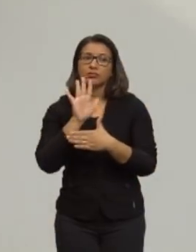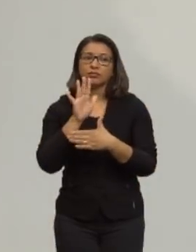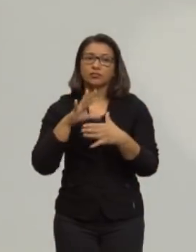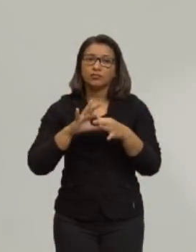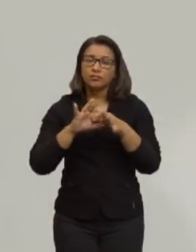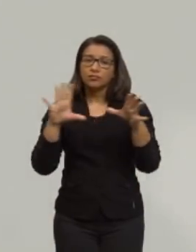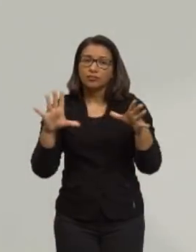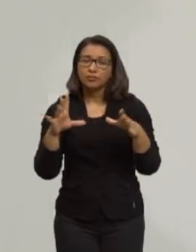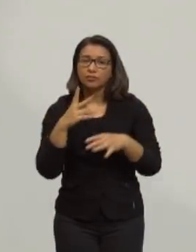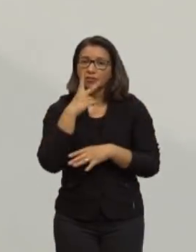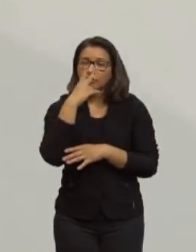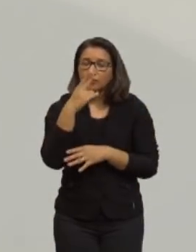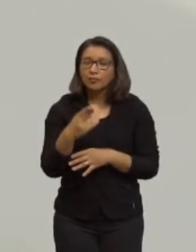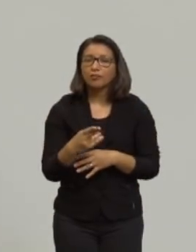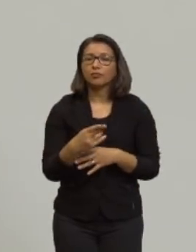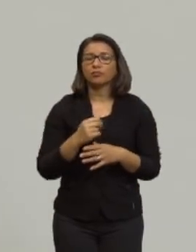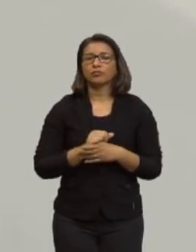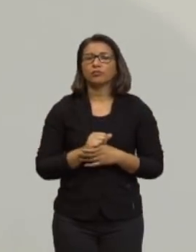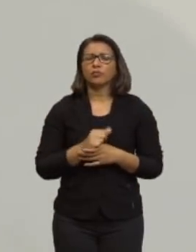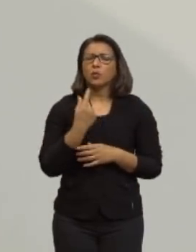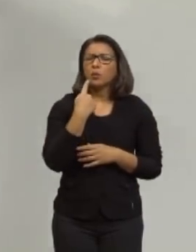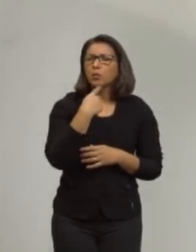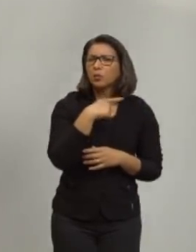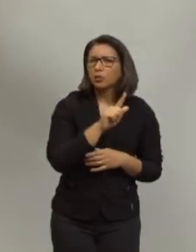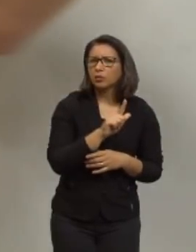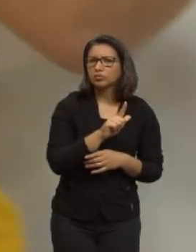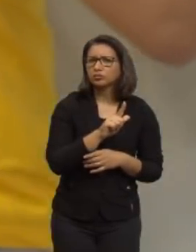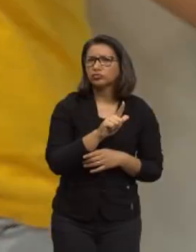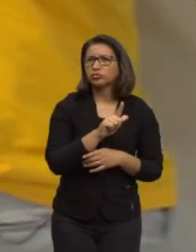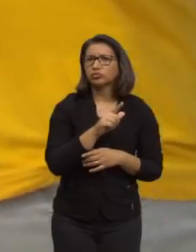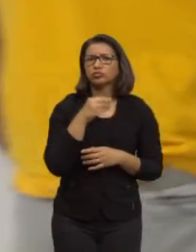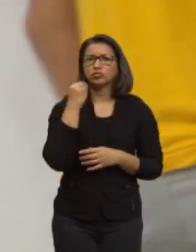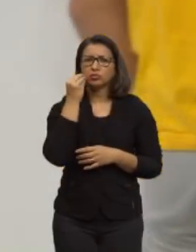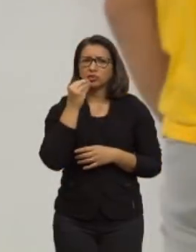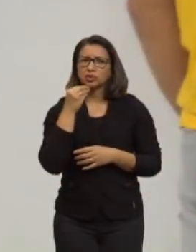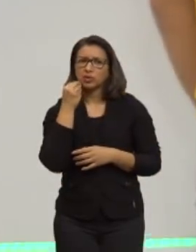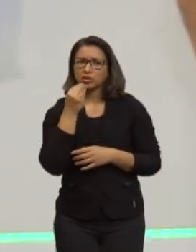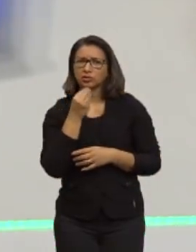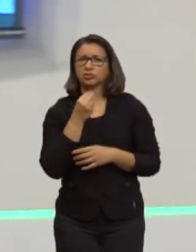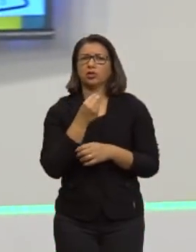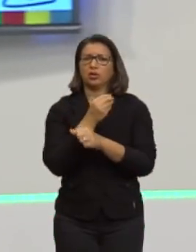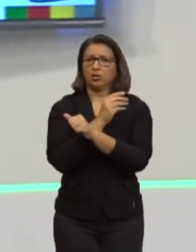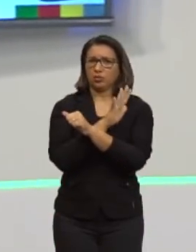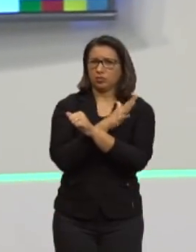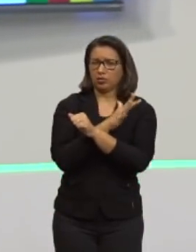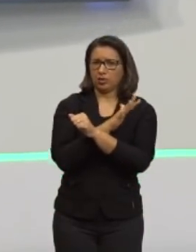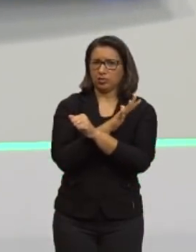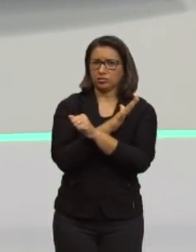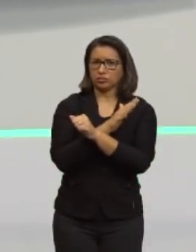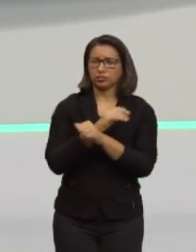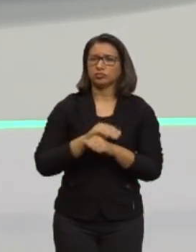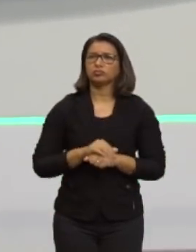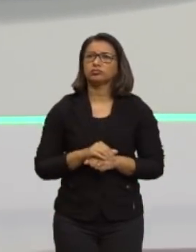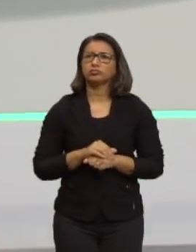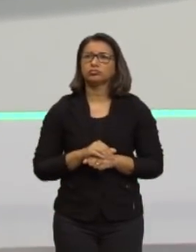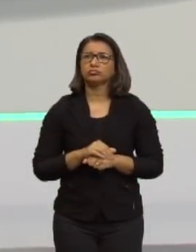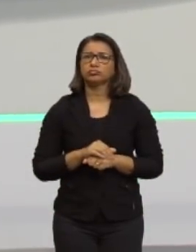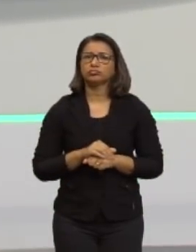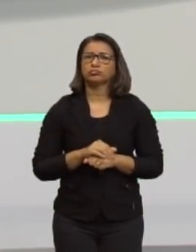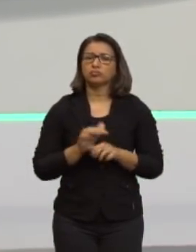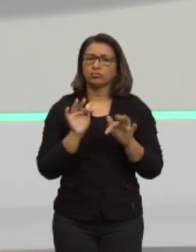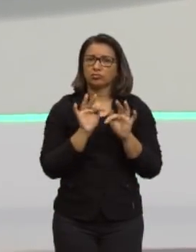a combustão bom e o outro o ácido oxálico ele tem essa forma aqui tá pessoal se